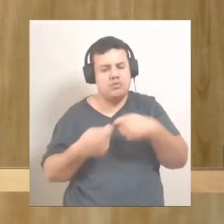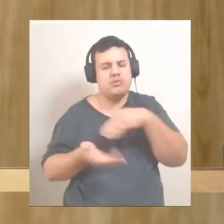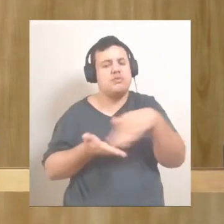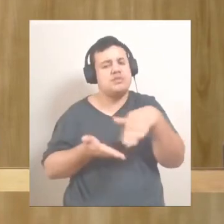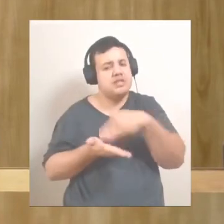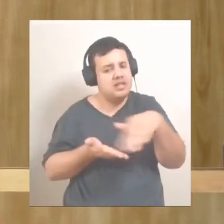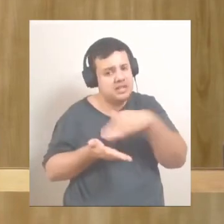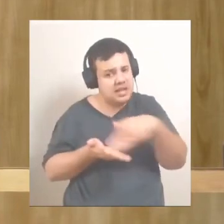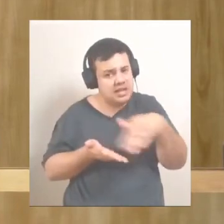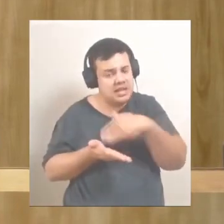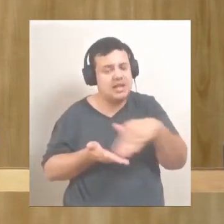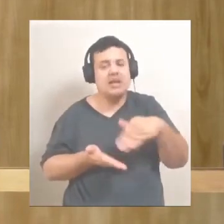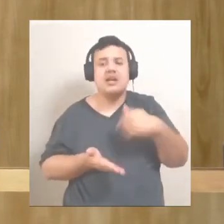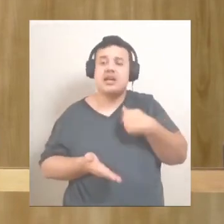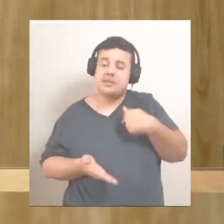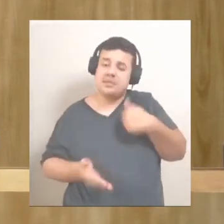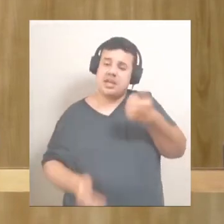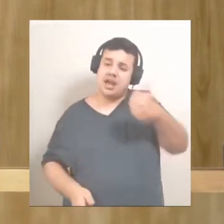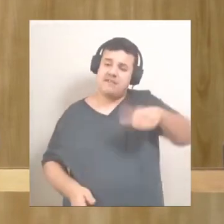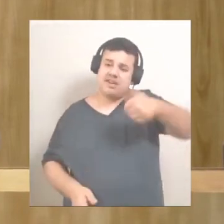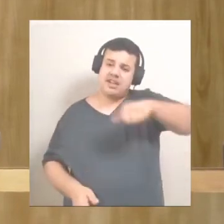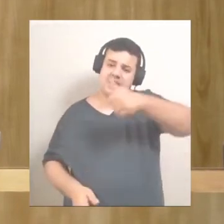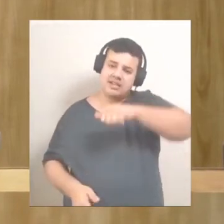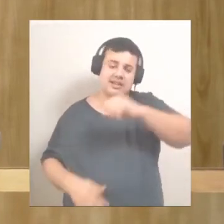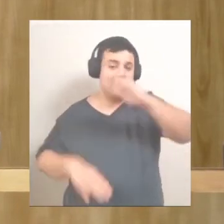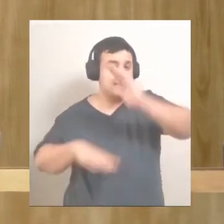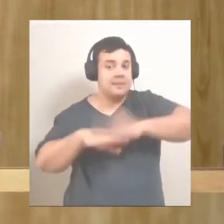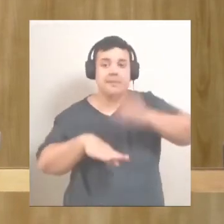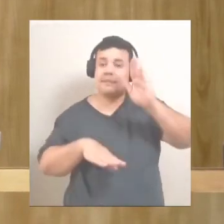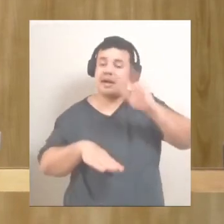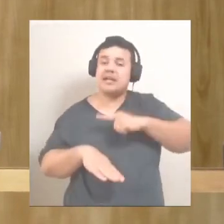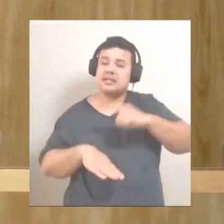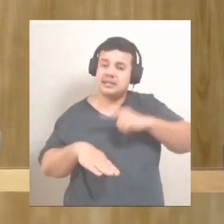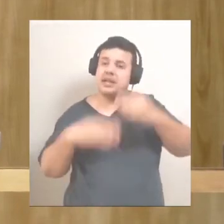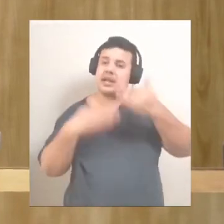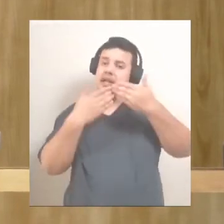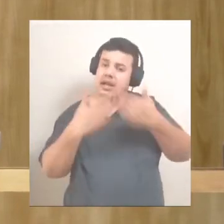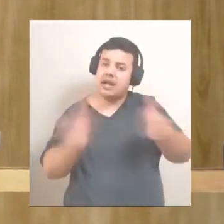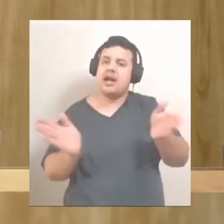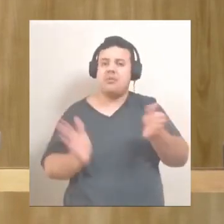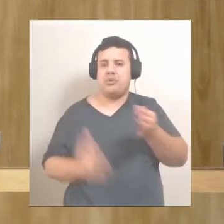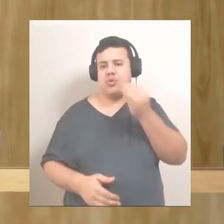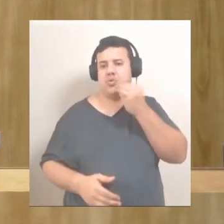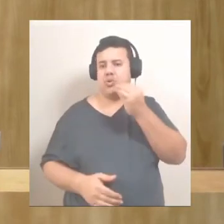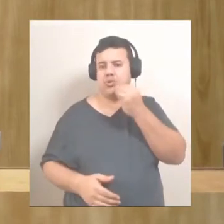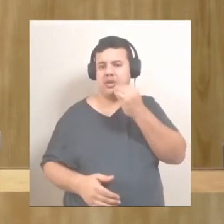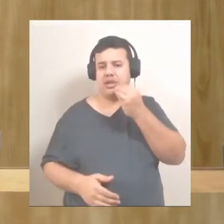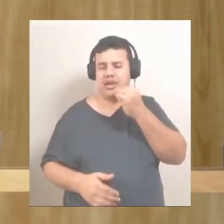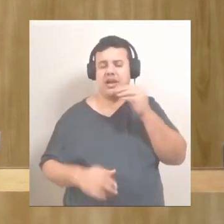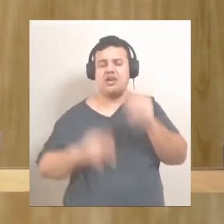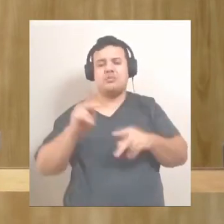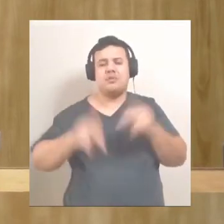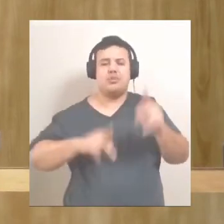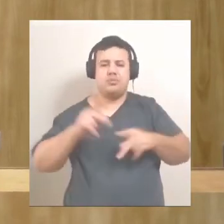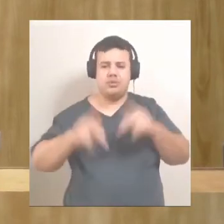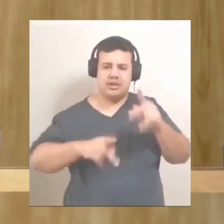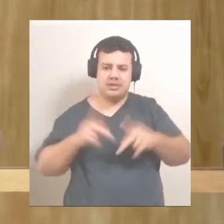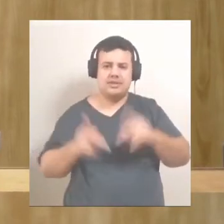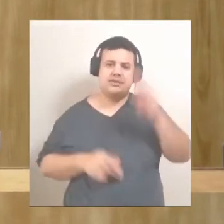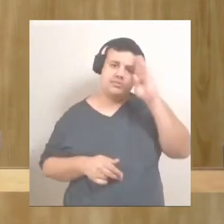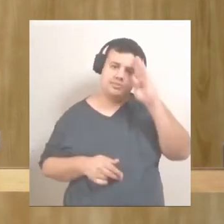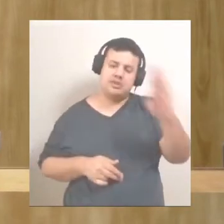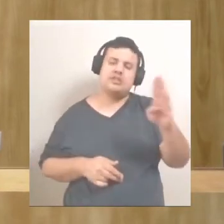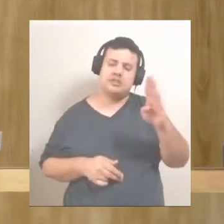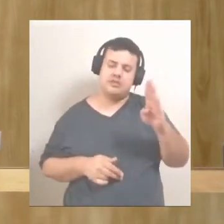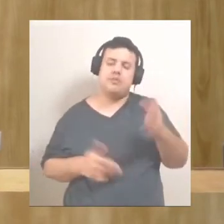secretaria que, na minha avaliação, é uma das que mais tem aberto oportunidades para a população, principalmente